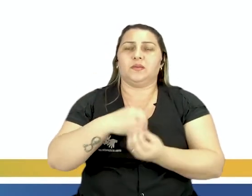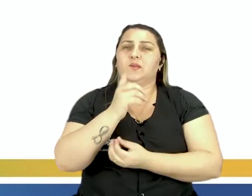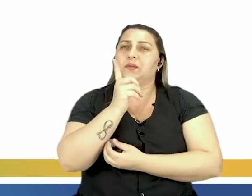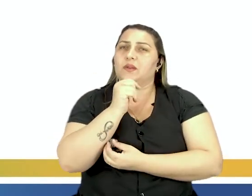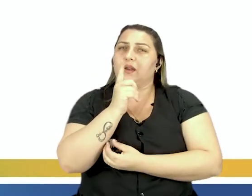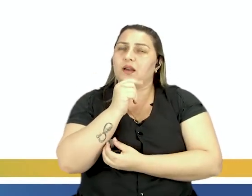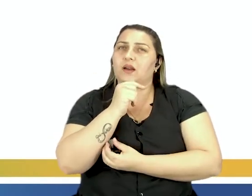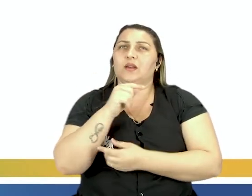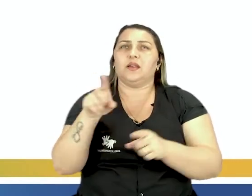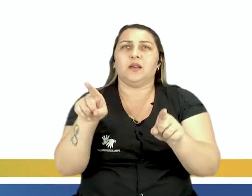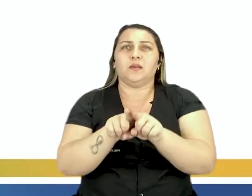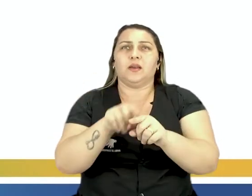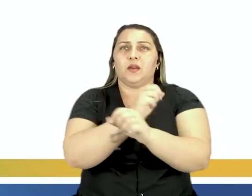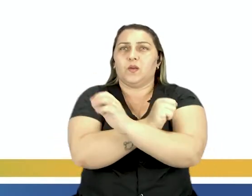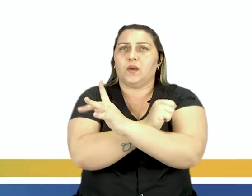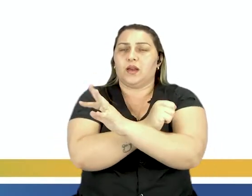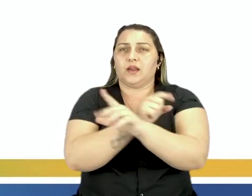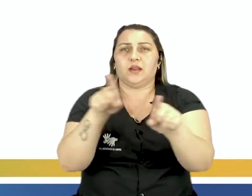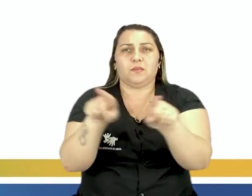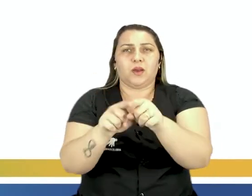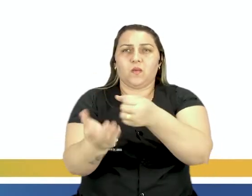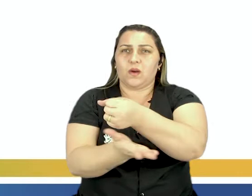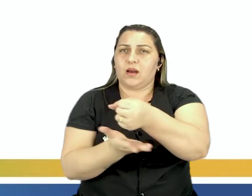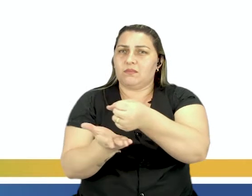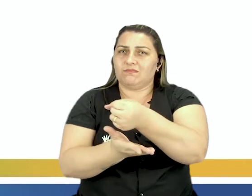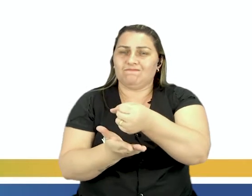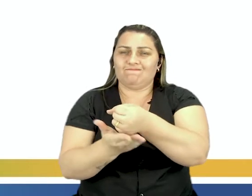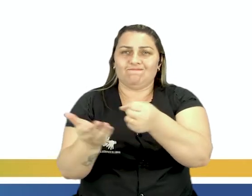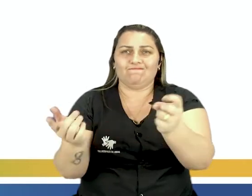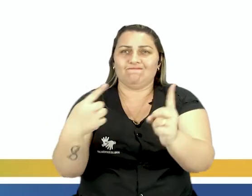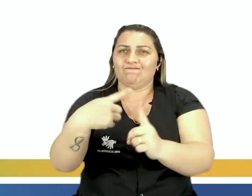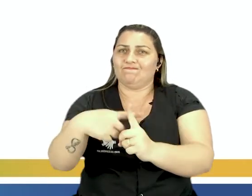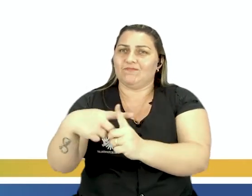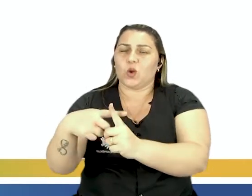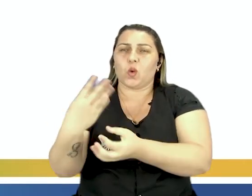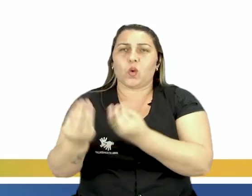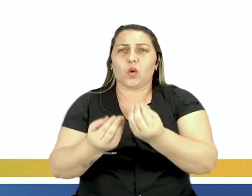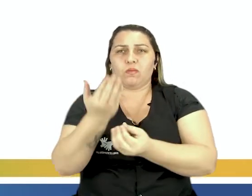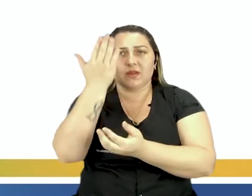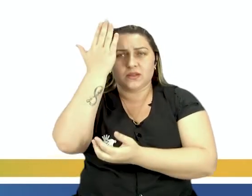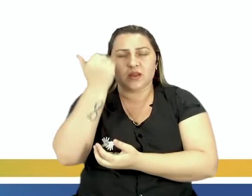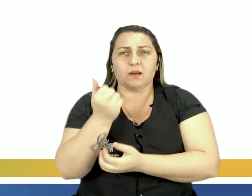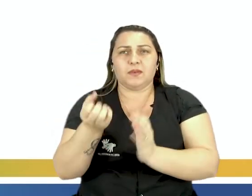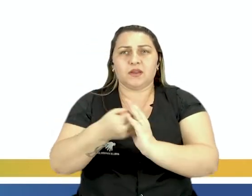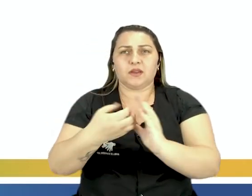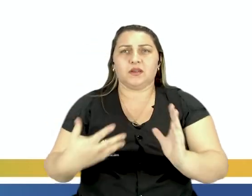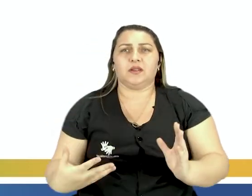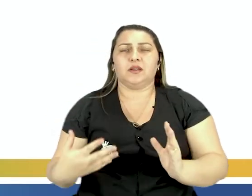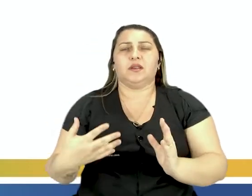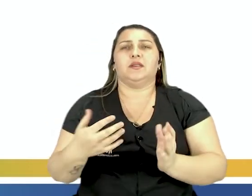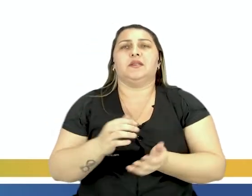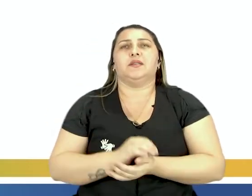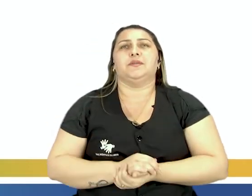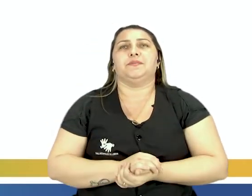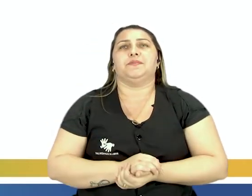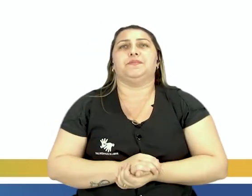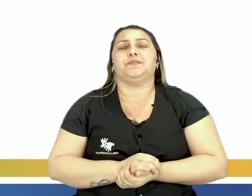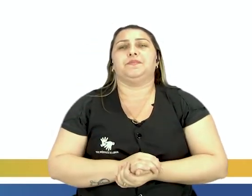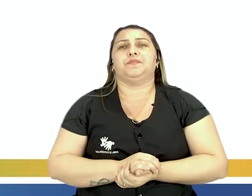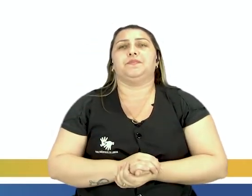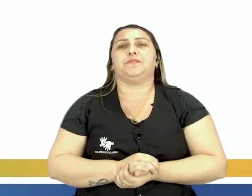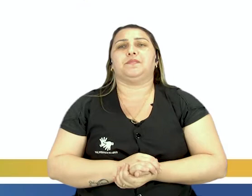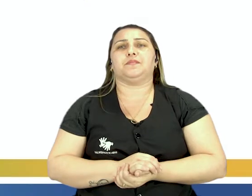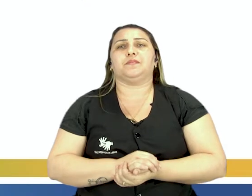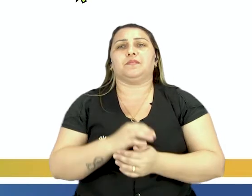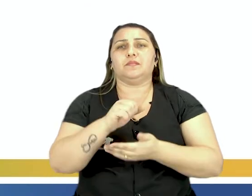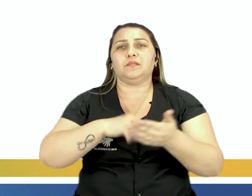não reagem com ácido e nem com a base. Como que você vai identificar essas características em uma questão,